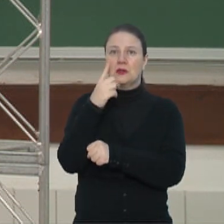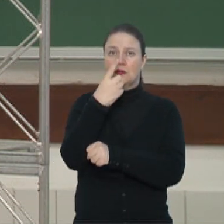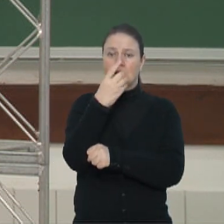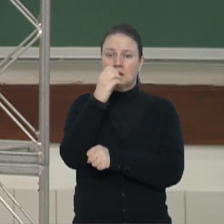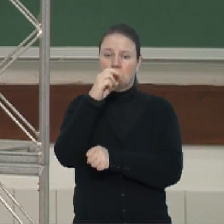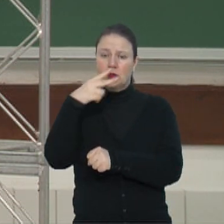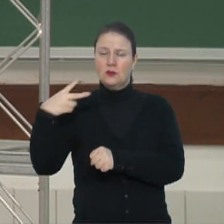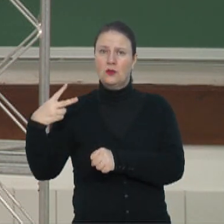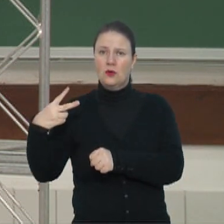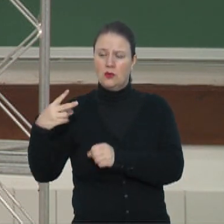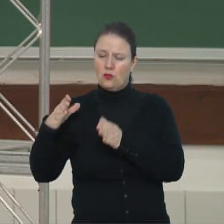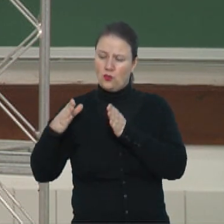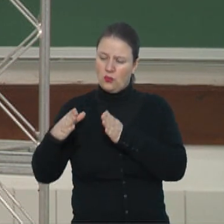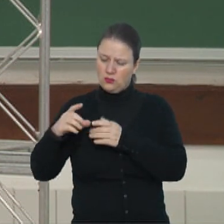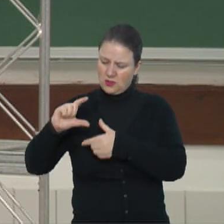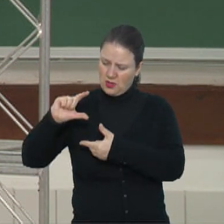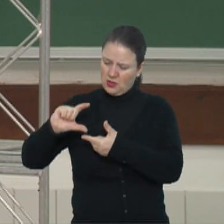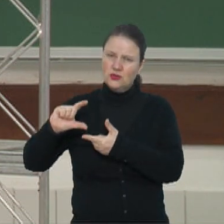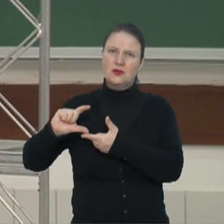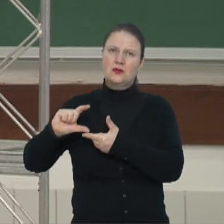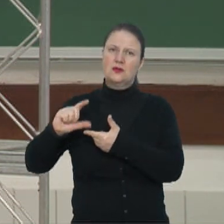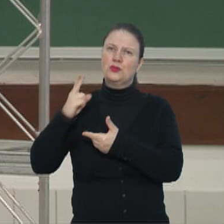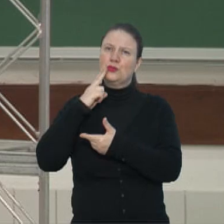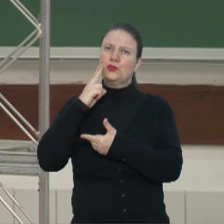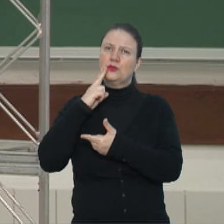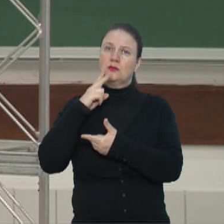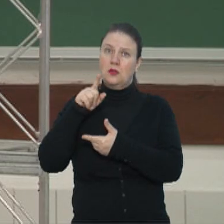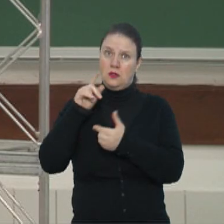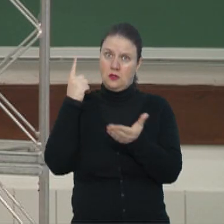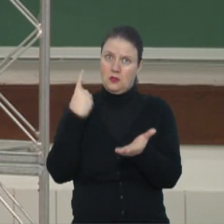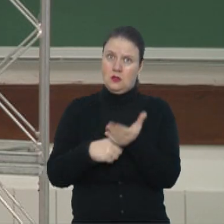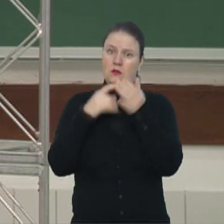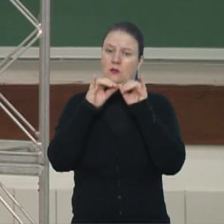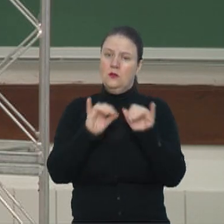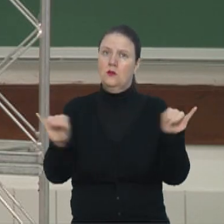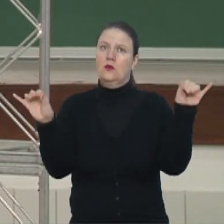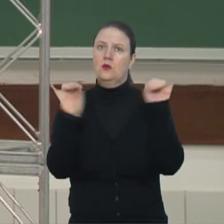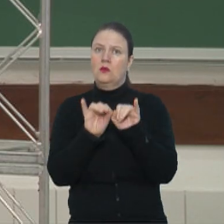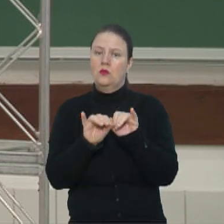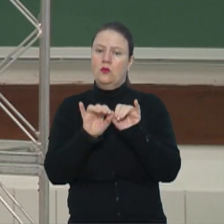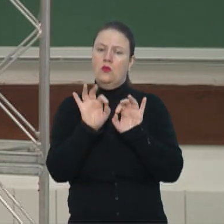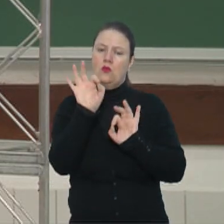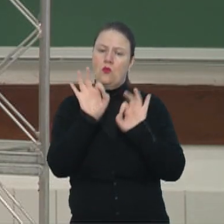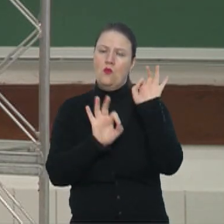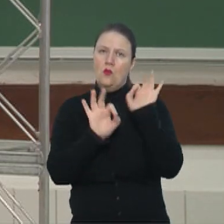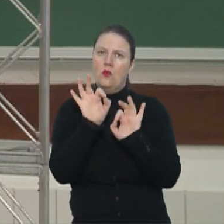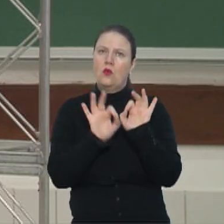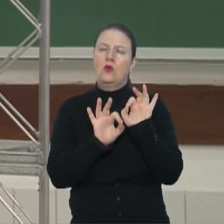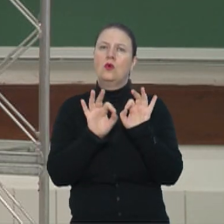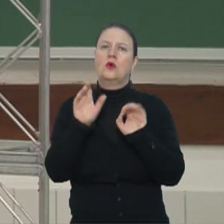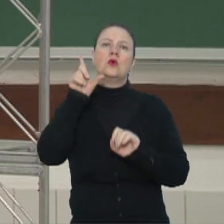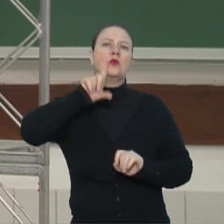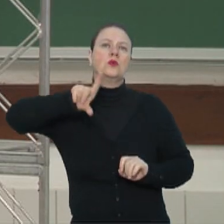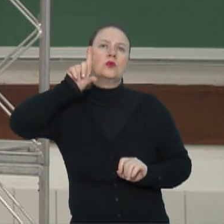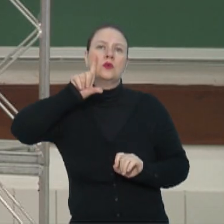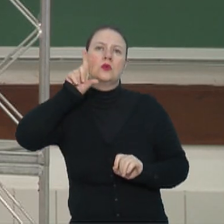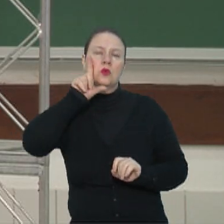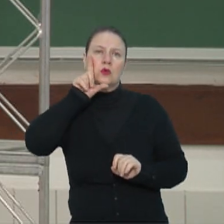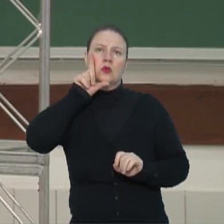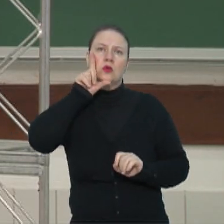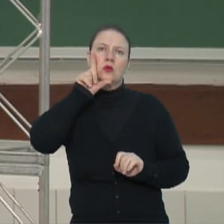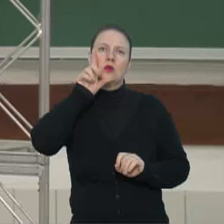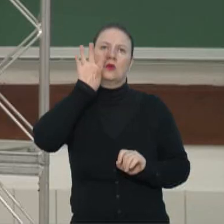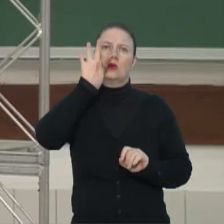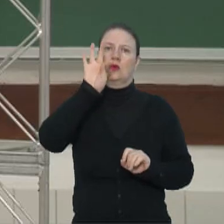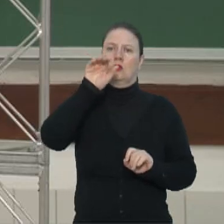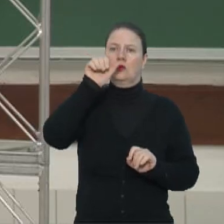muito preocupante. Essa campanha foi produzida por uma organização americana chamada Tobacco Free Futures.